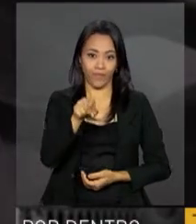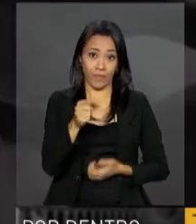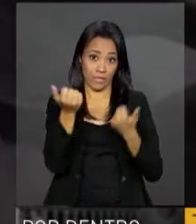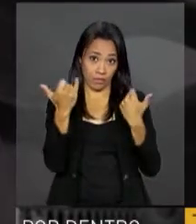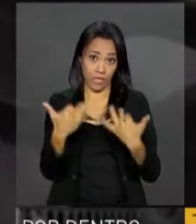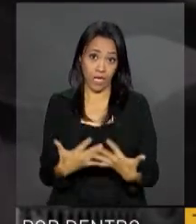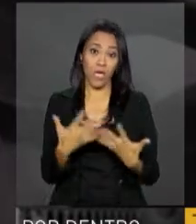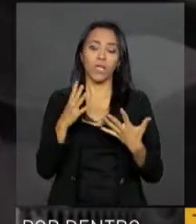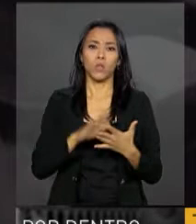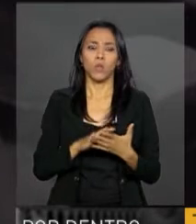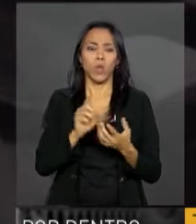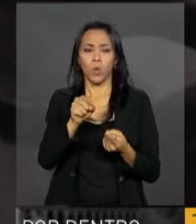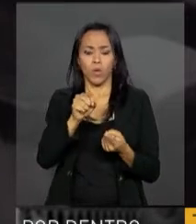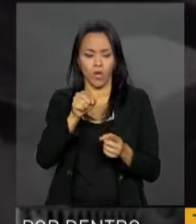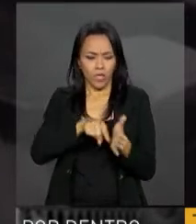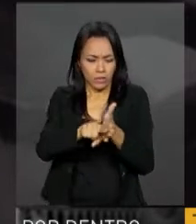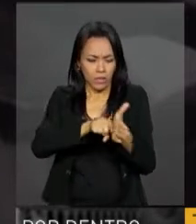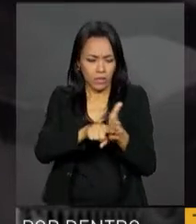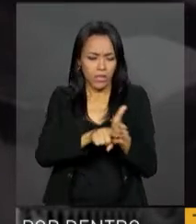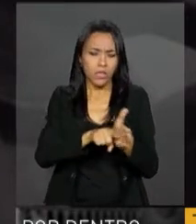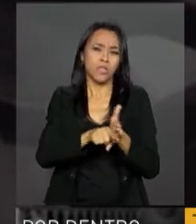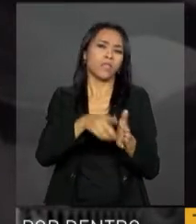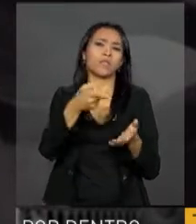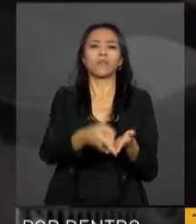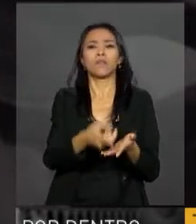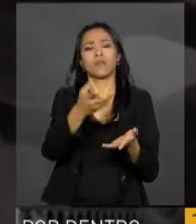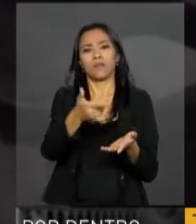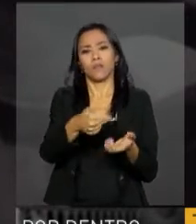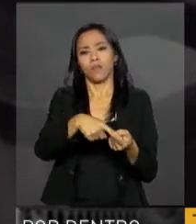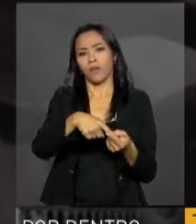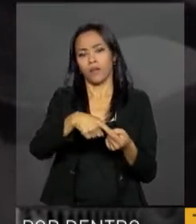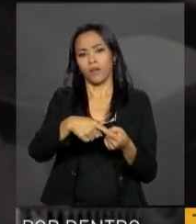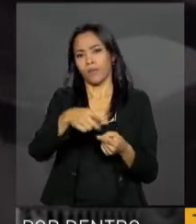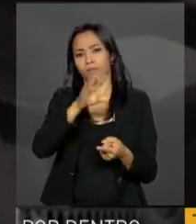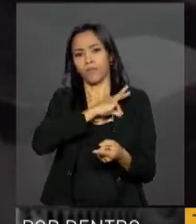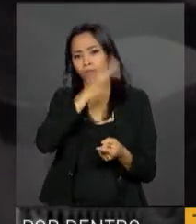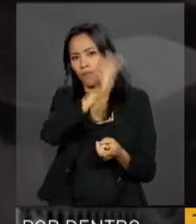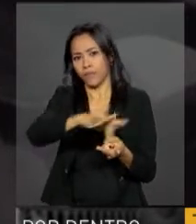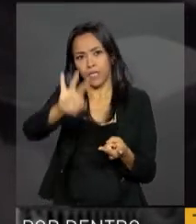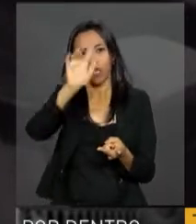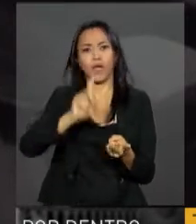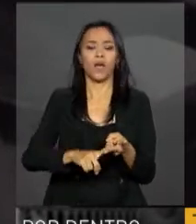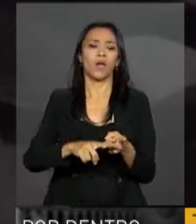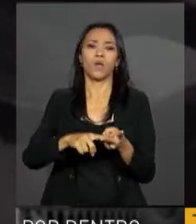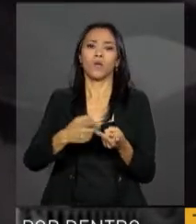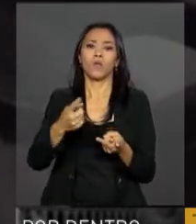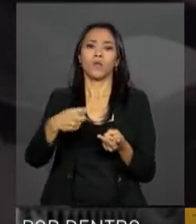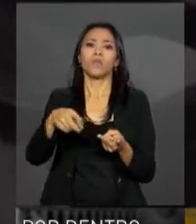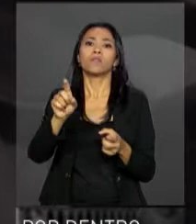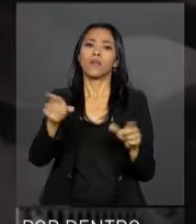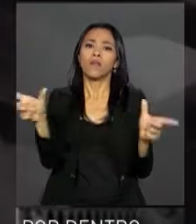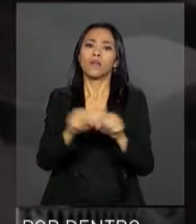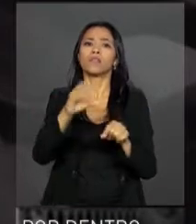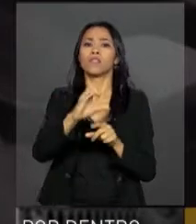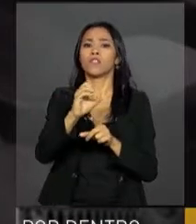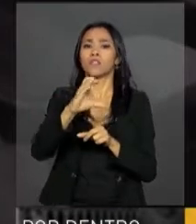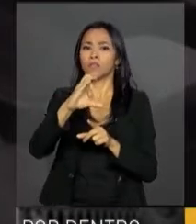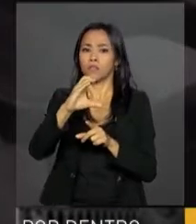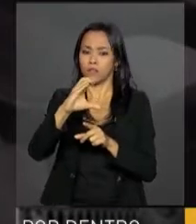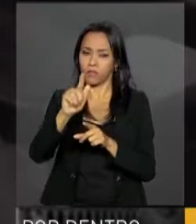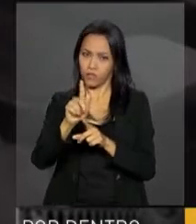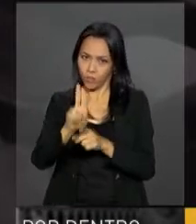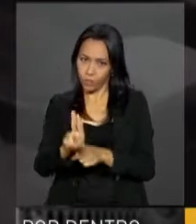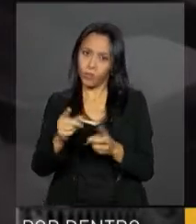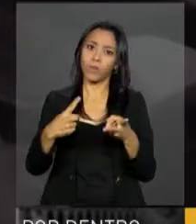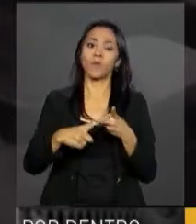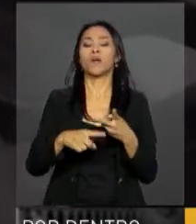da Operação Lava Jato, seja no Judiciário Federal, Polícia Federal, Advocacia Geral da União, Tribunal de Contas da União,